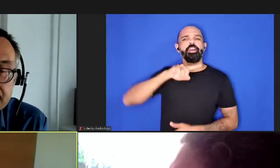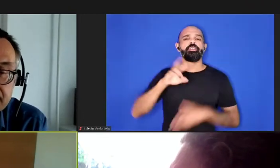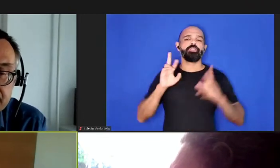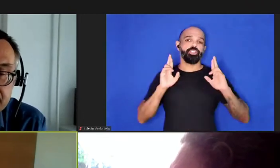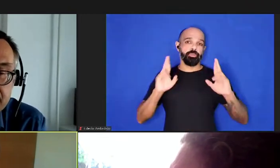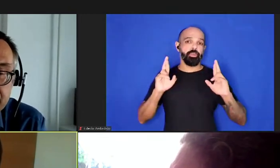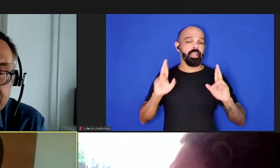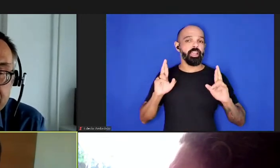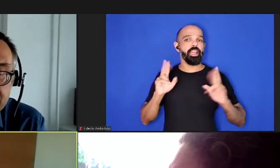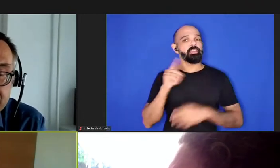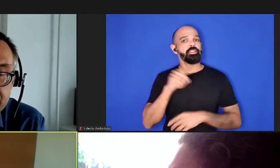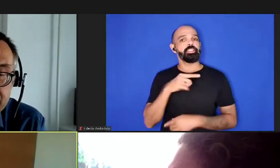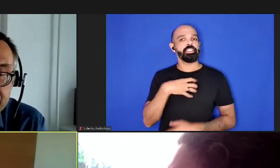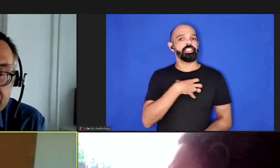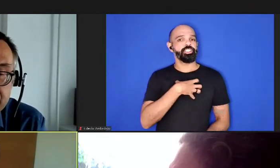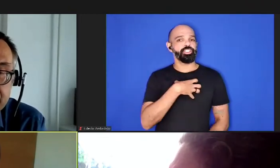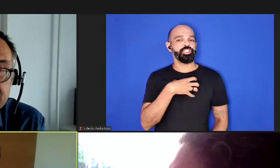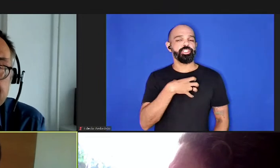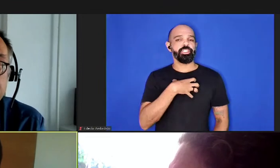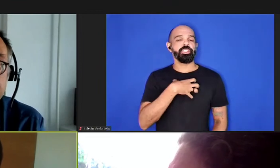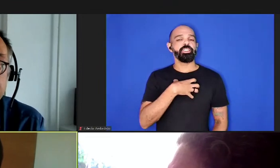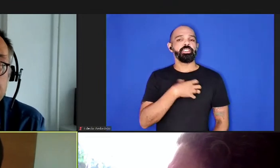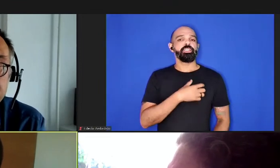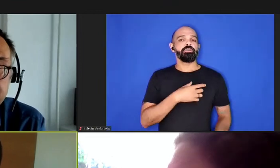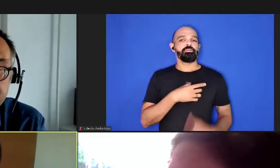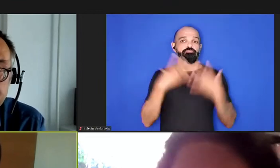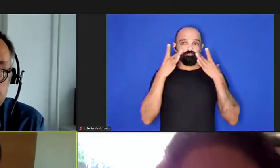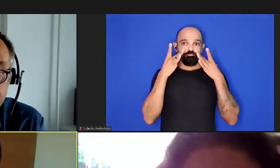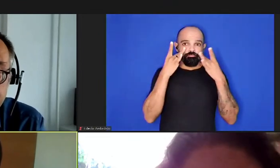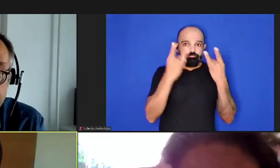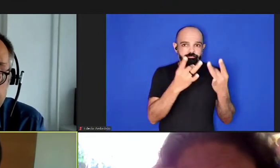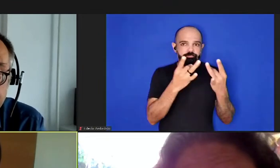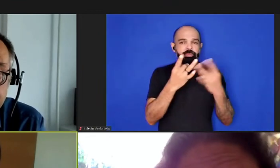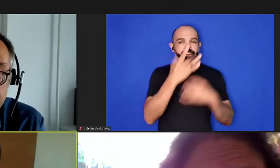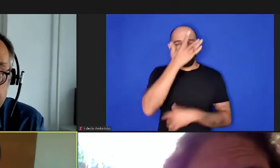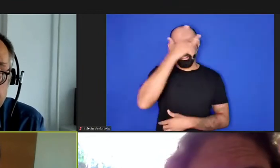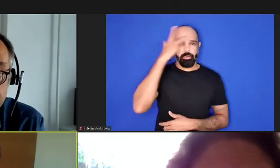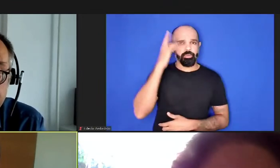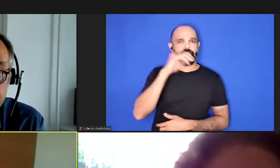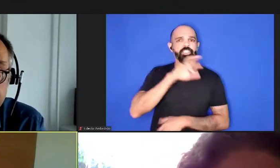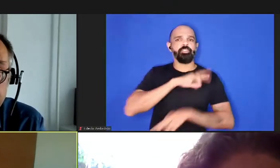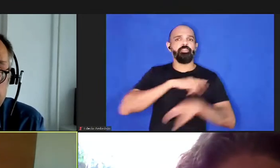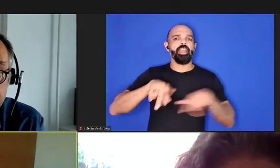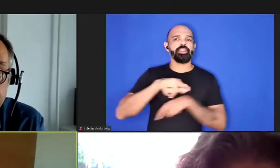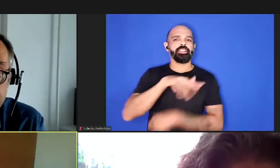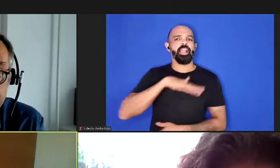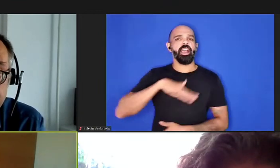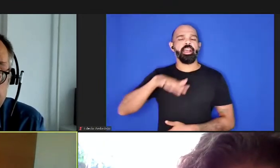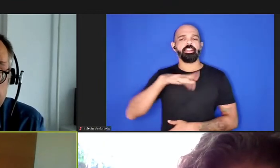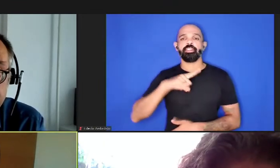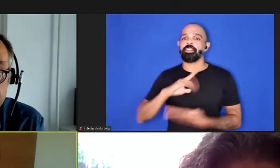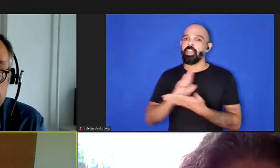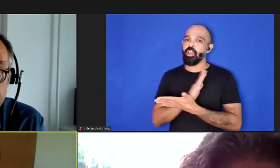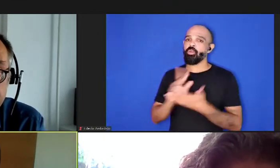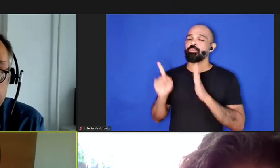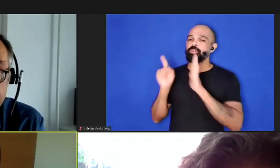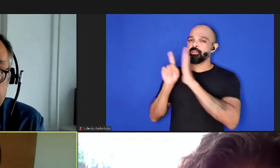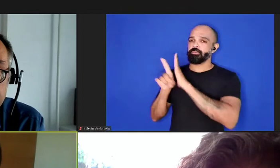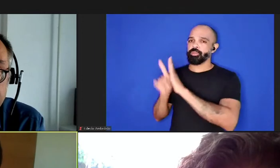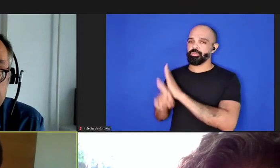nesse sentido, que chama a atenção de pessoas de várias áreas. Nós temos algumas perguntas aqui.